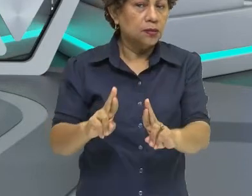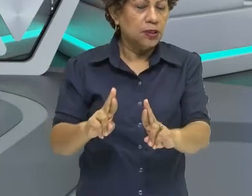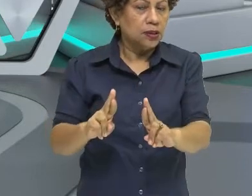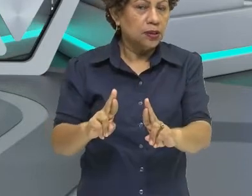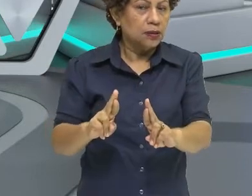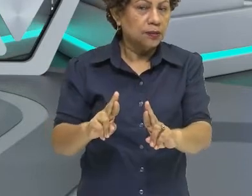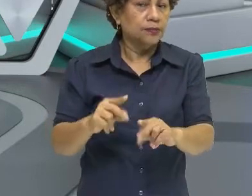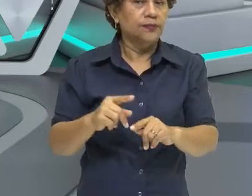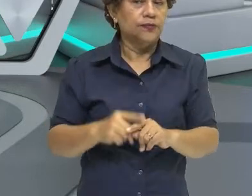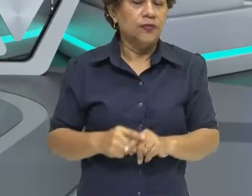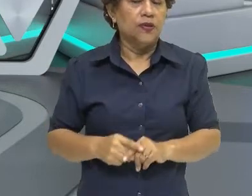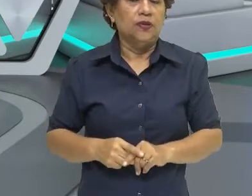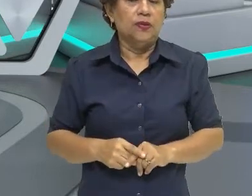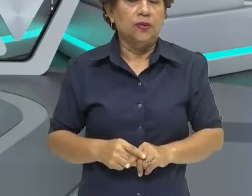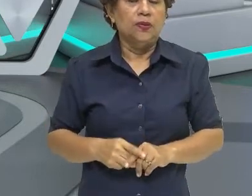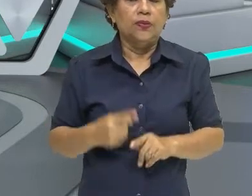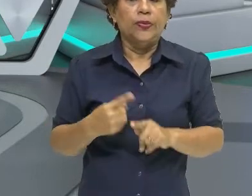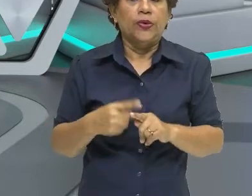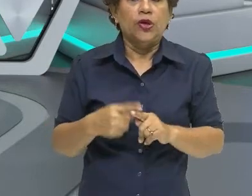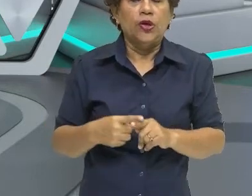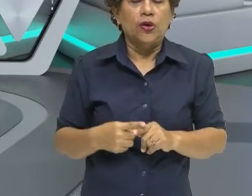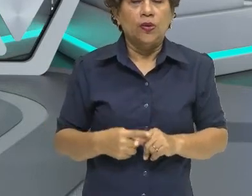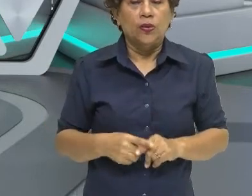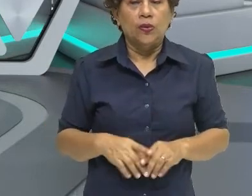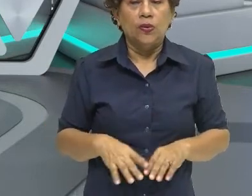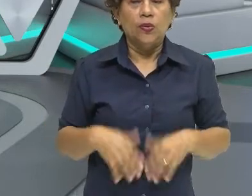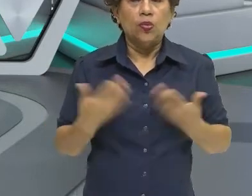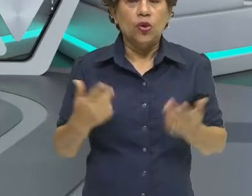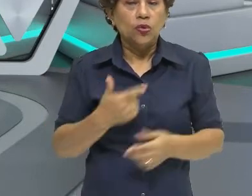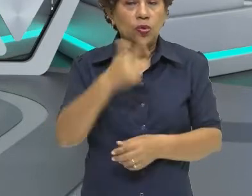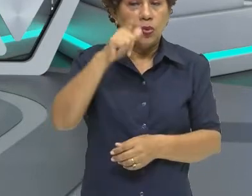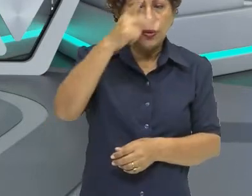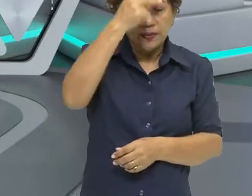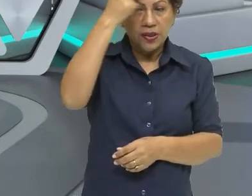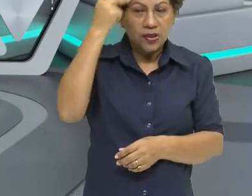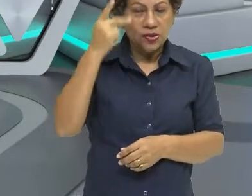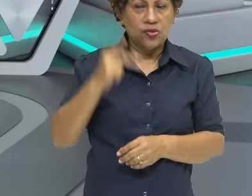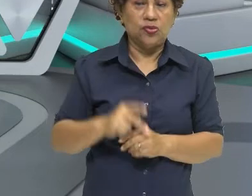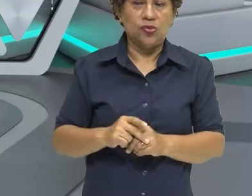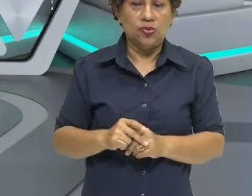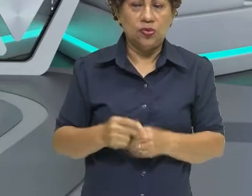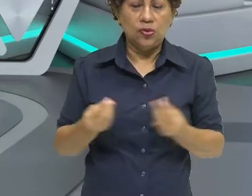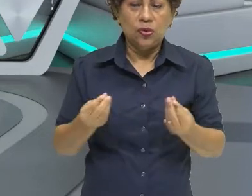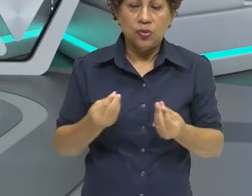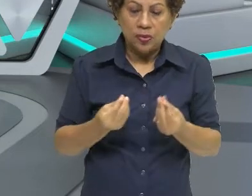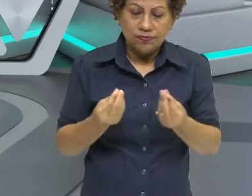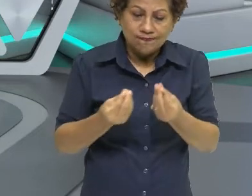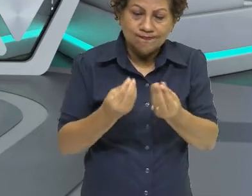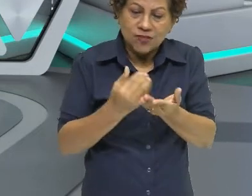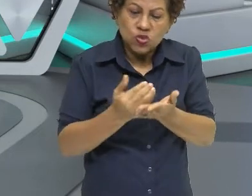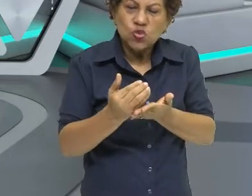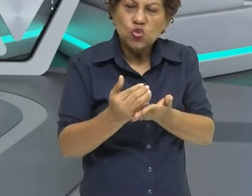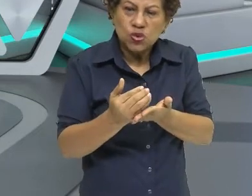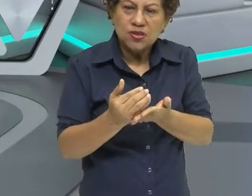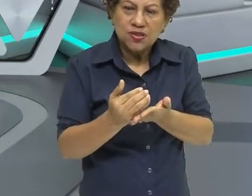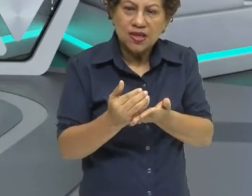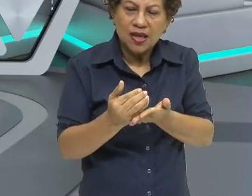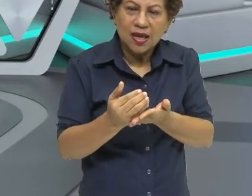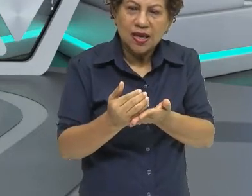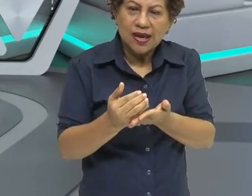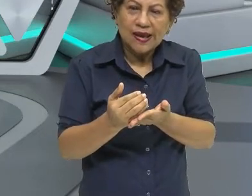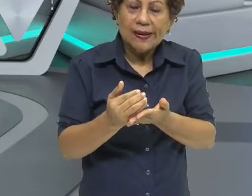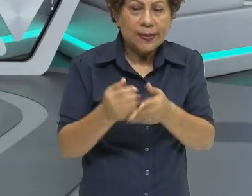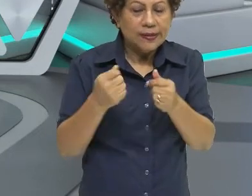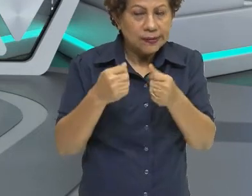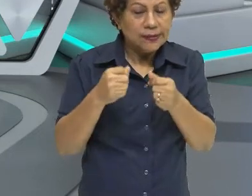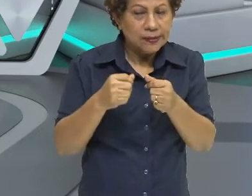ela tira o conceito, né, daquele elemento. Então, vamos continuar falando sobre produções culturais. A gente